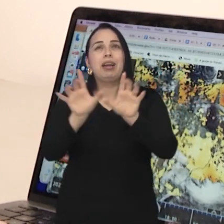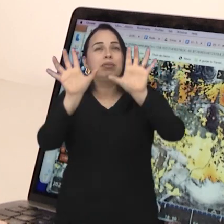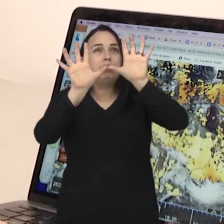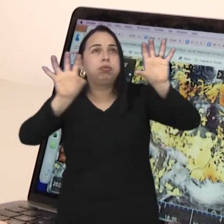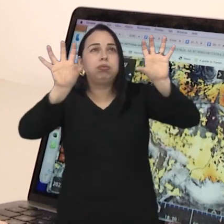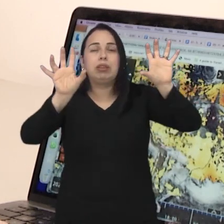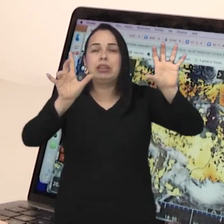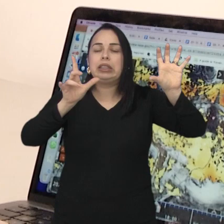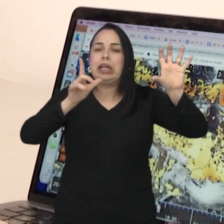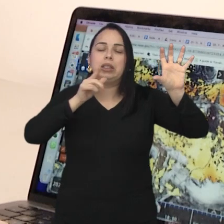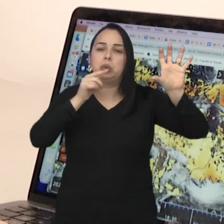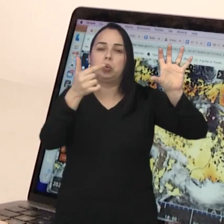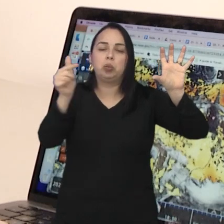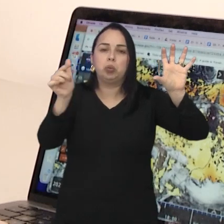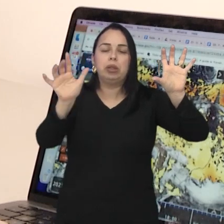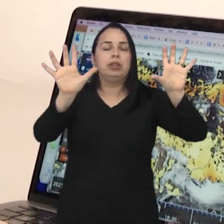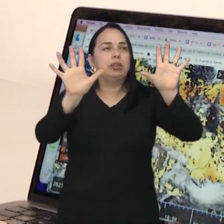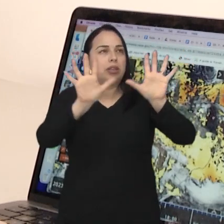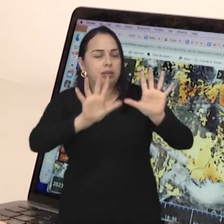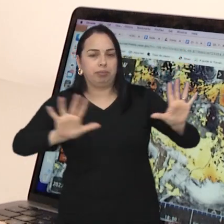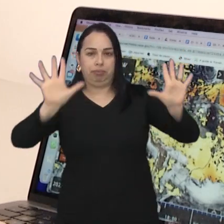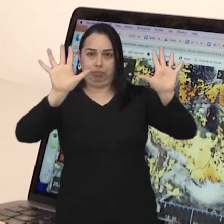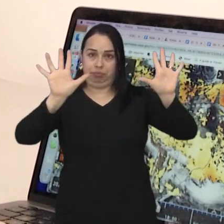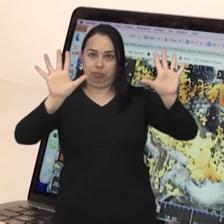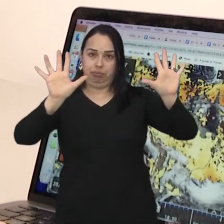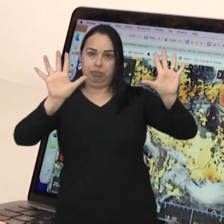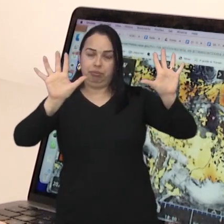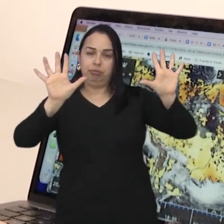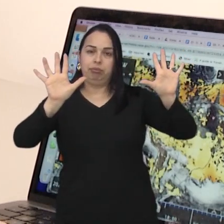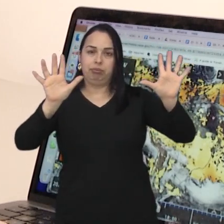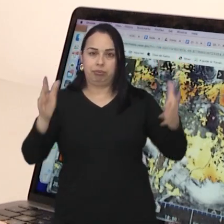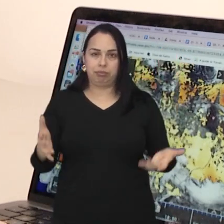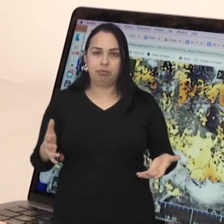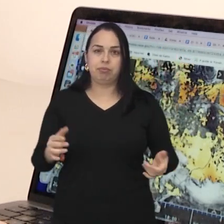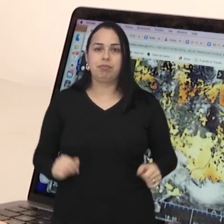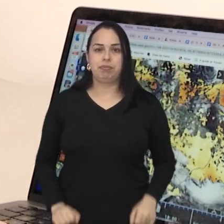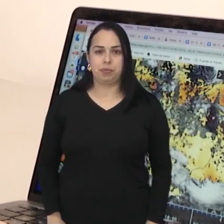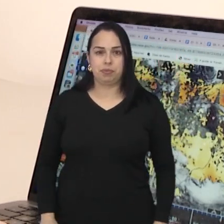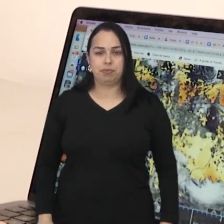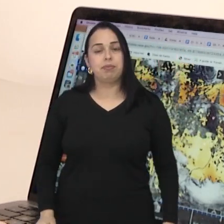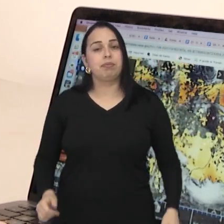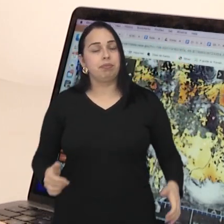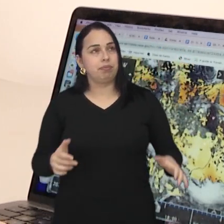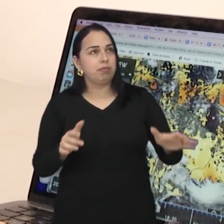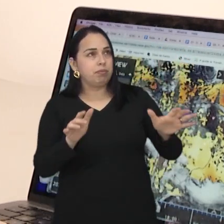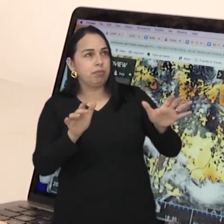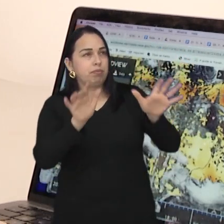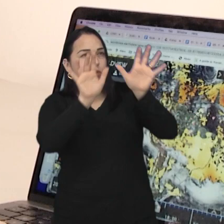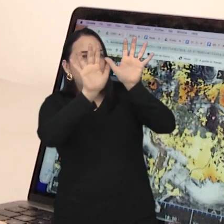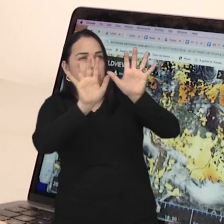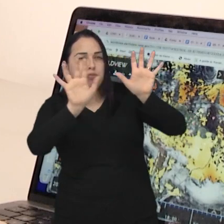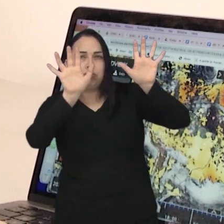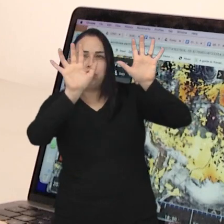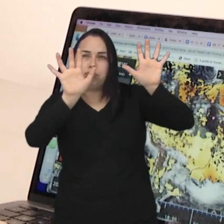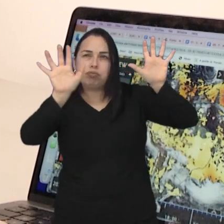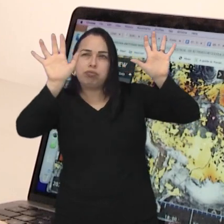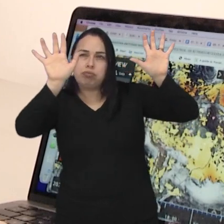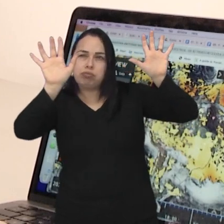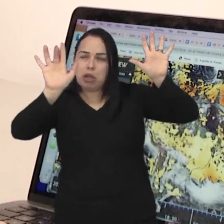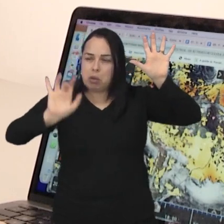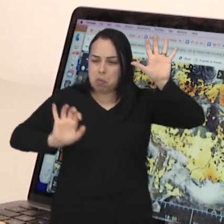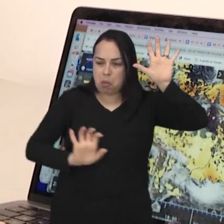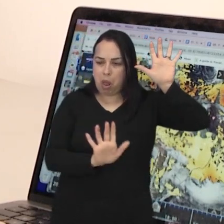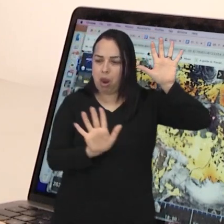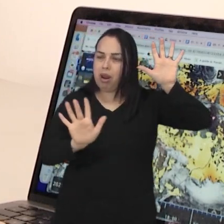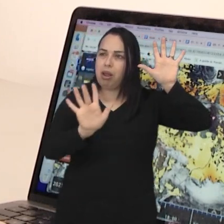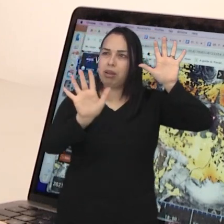relativa, tem uma região tem uma região muito grande com alta subsidência,